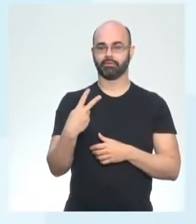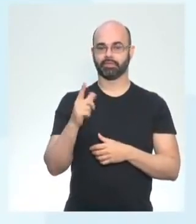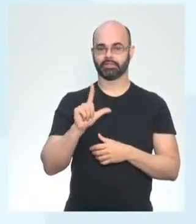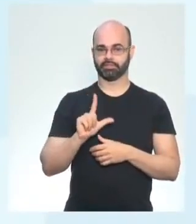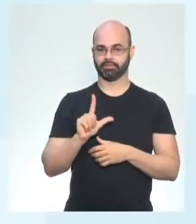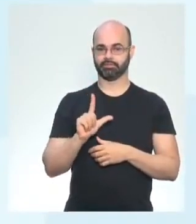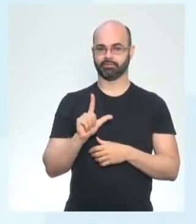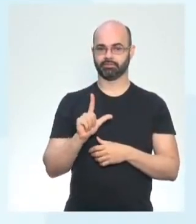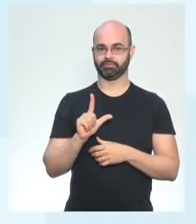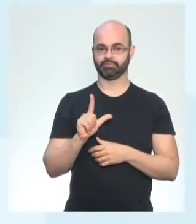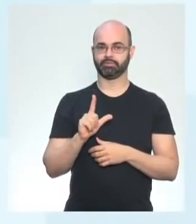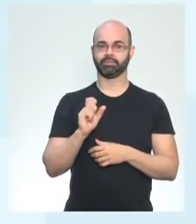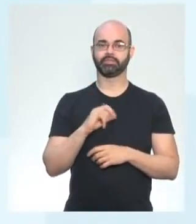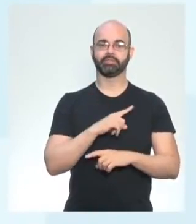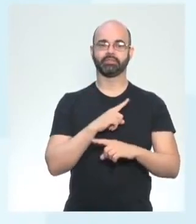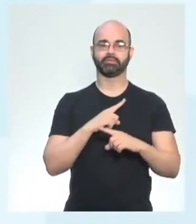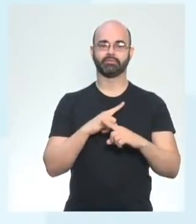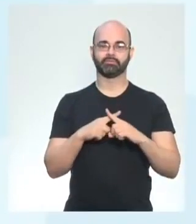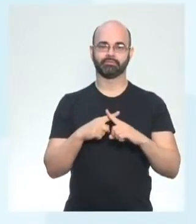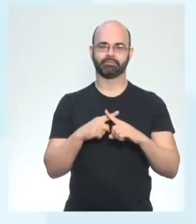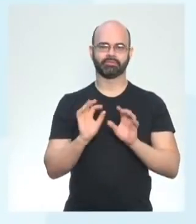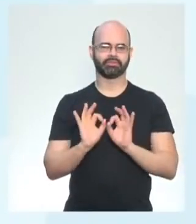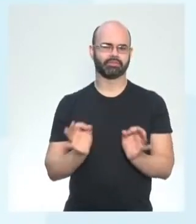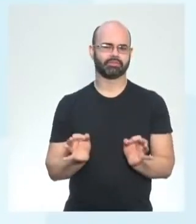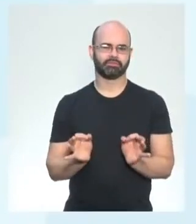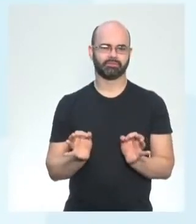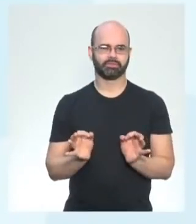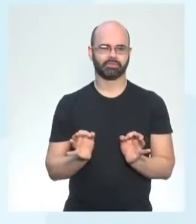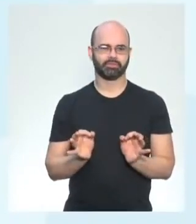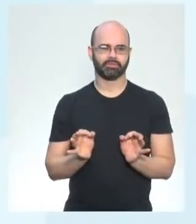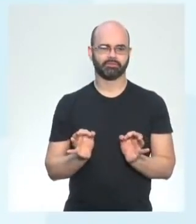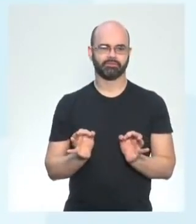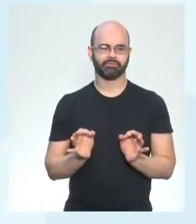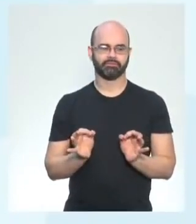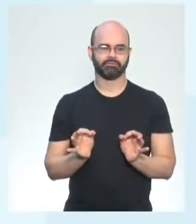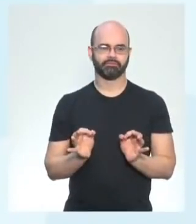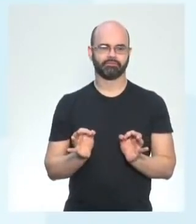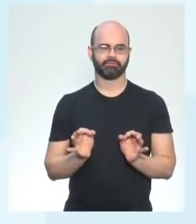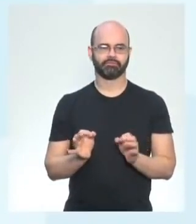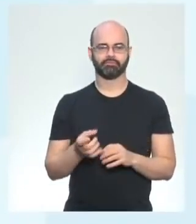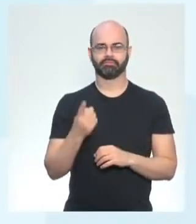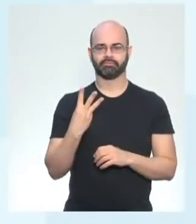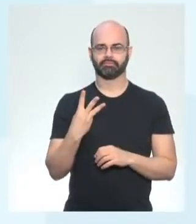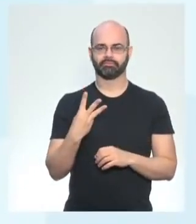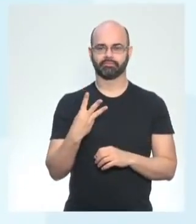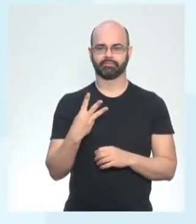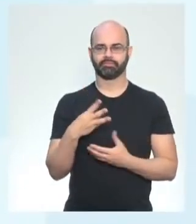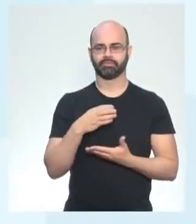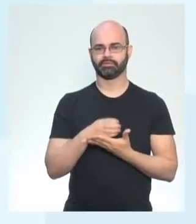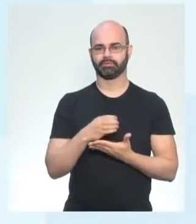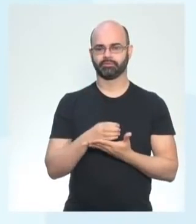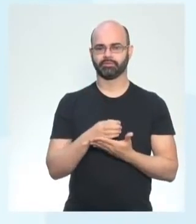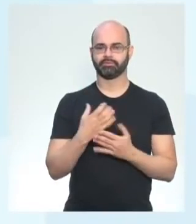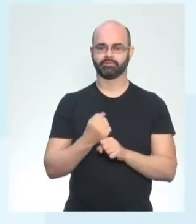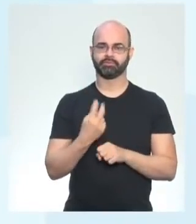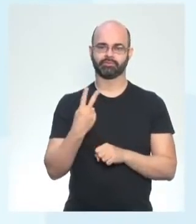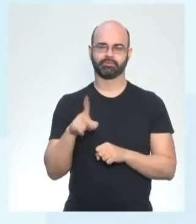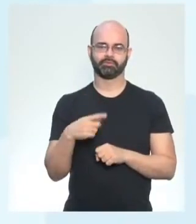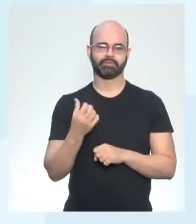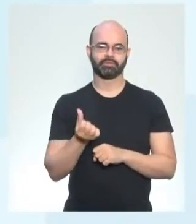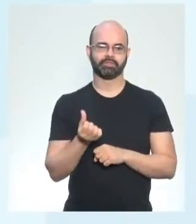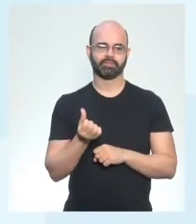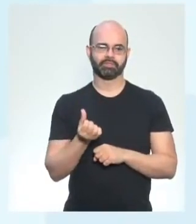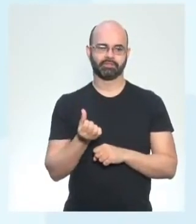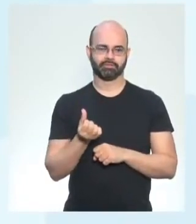né, Tony? Se eu multiplicar simples, eu tenho ali, multiplicando pelos 13 copos, 2,6.